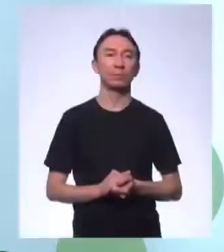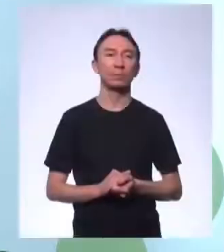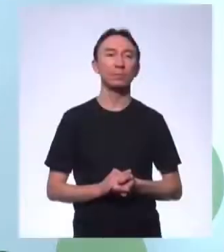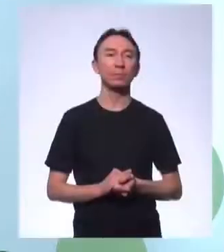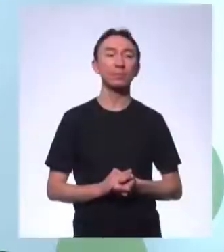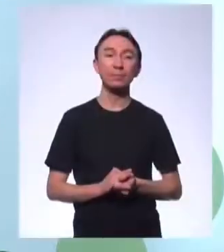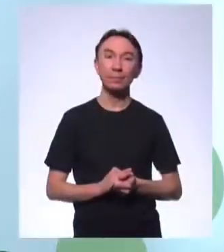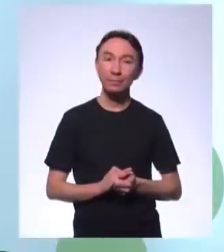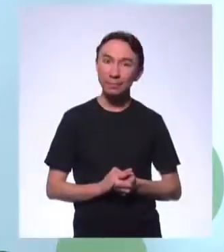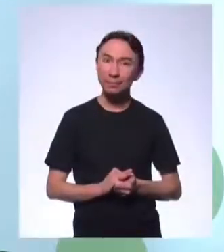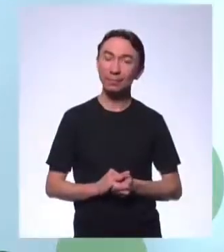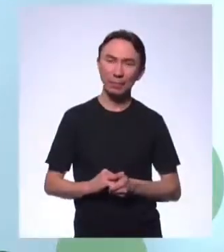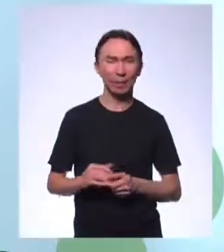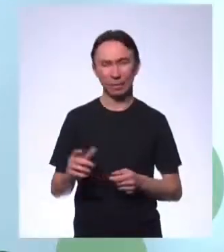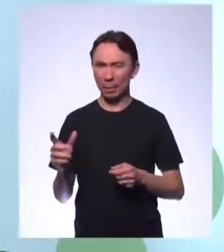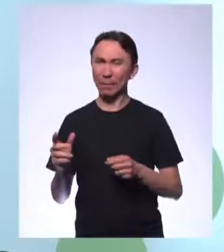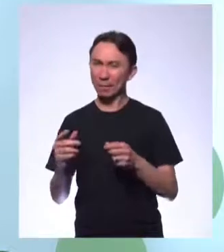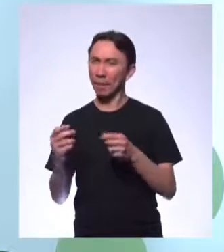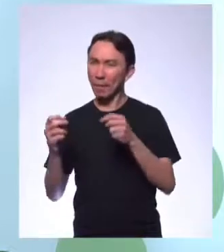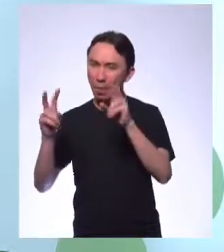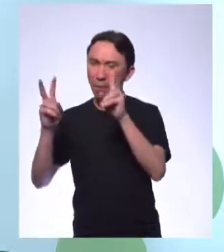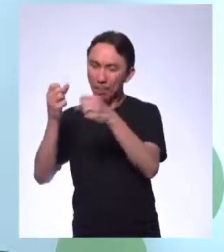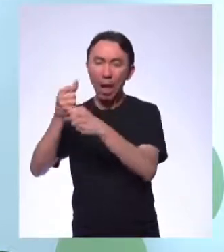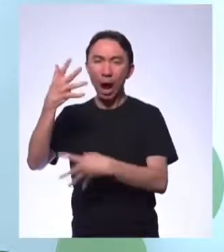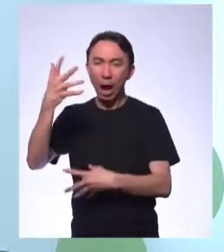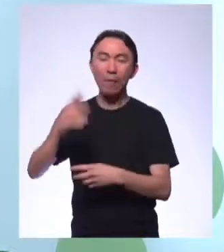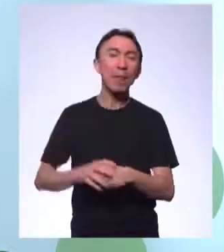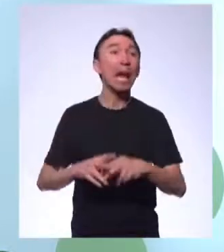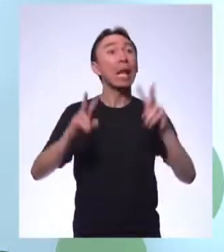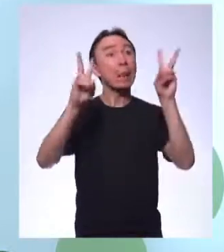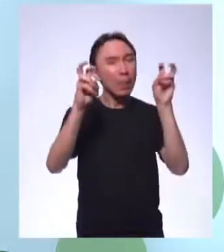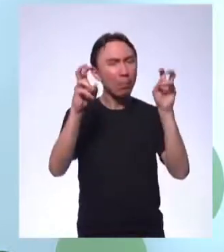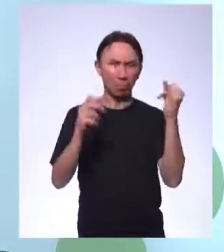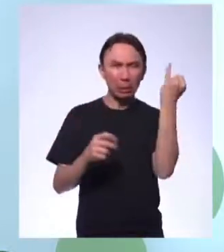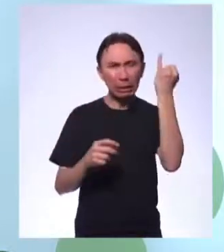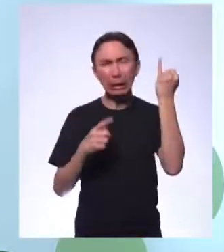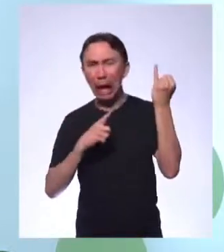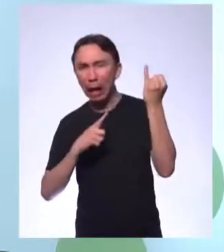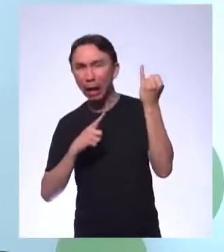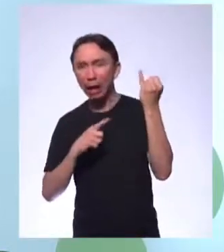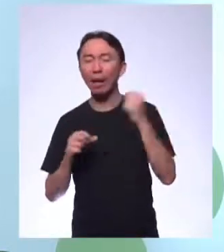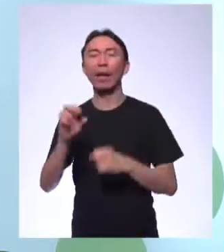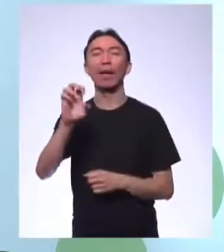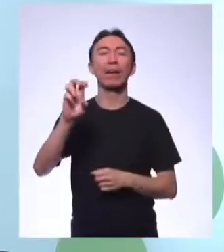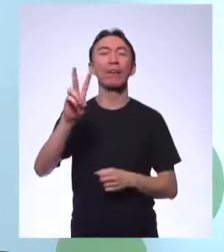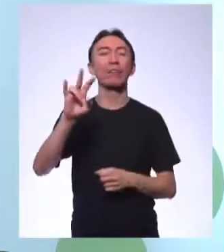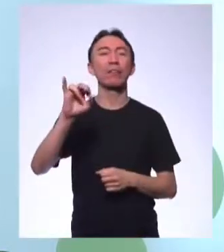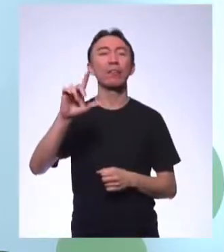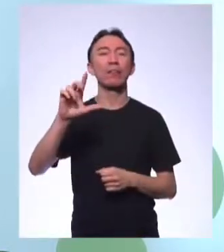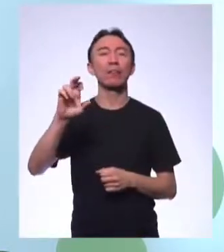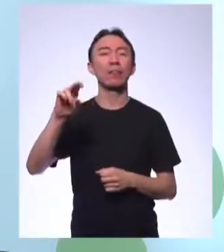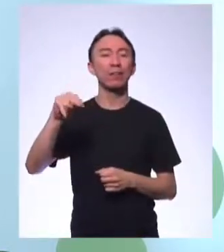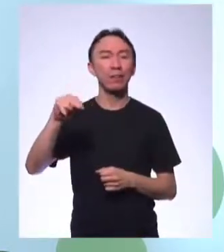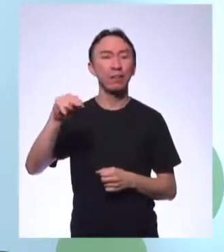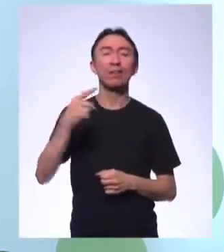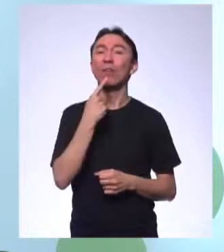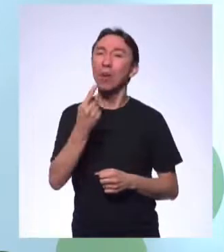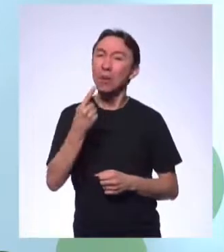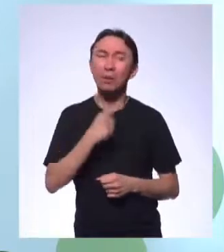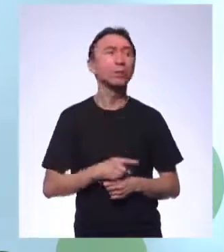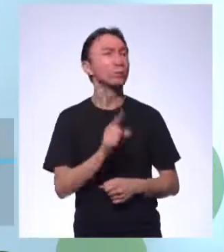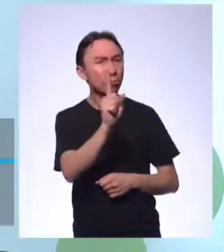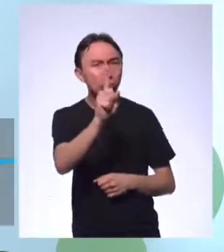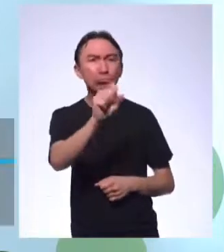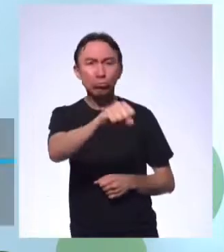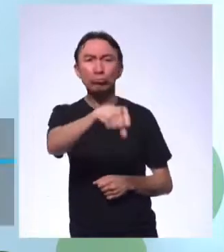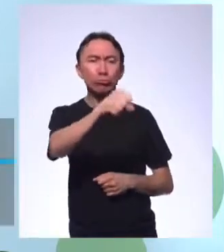Há temas relevantes abordados? Sim, olha só. A Evelyn diz para a gente, sim, medo do